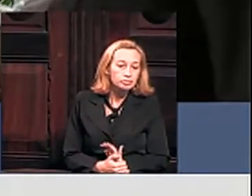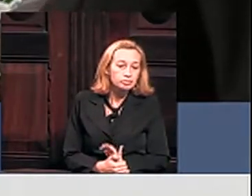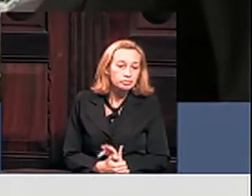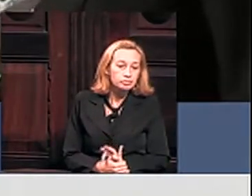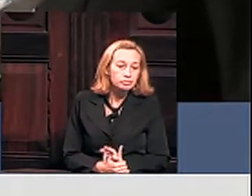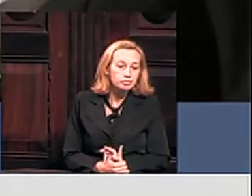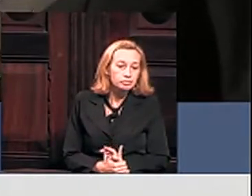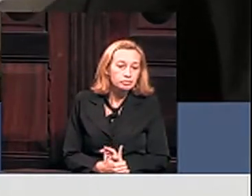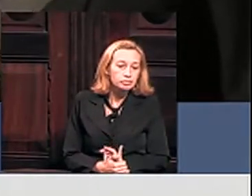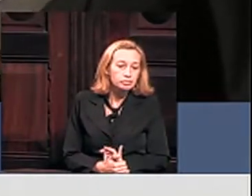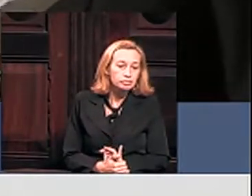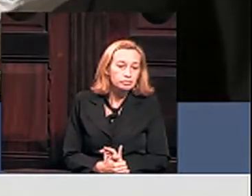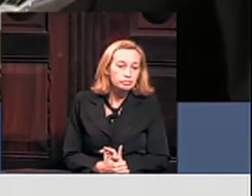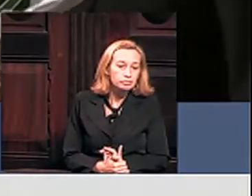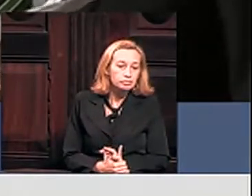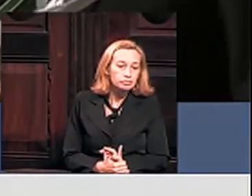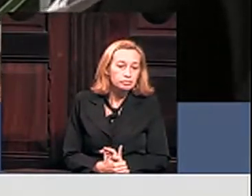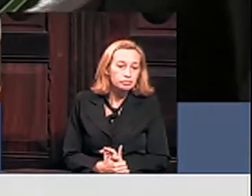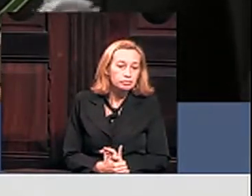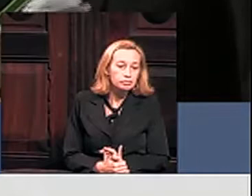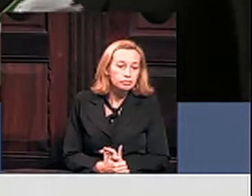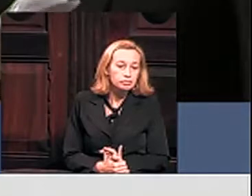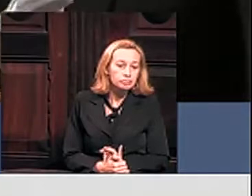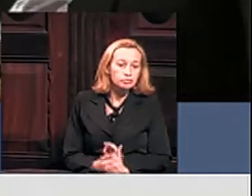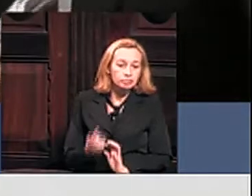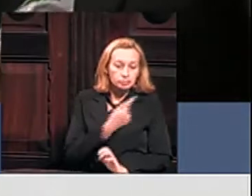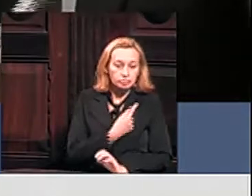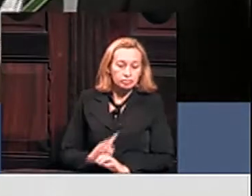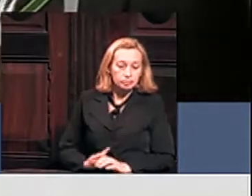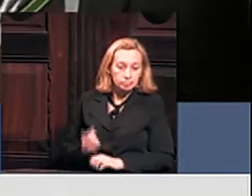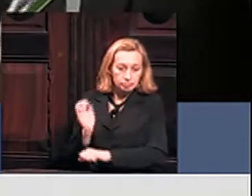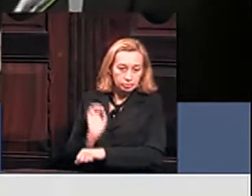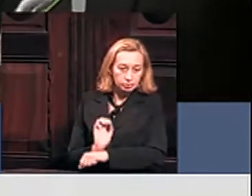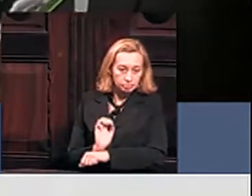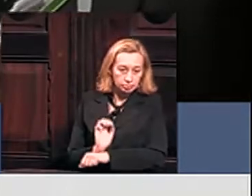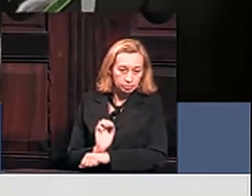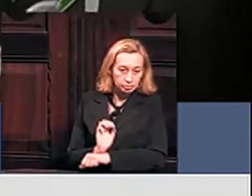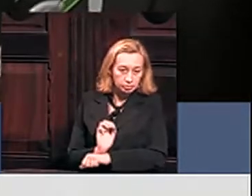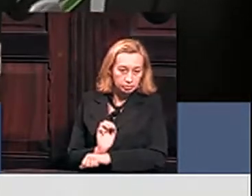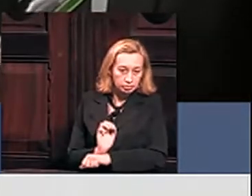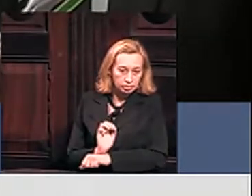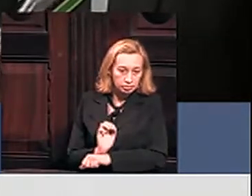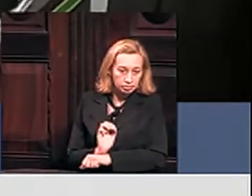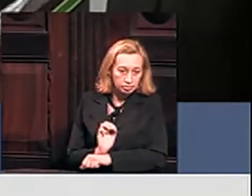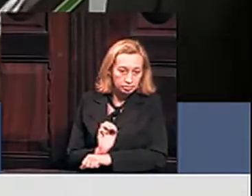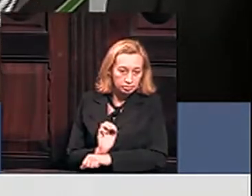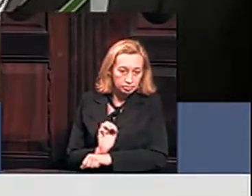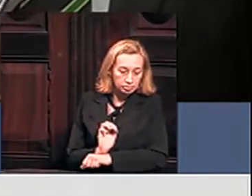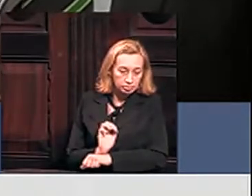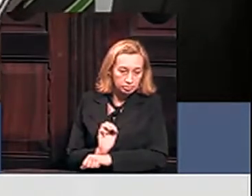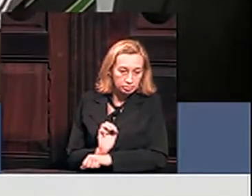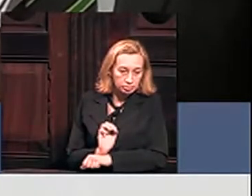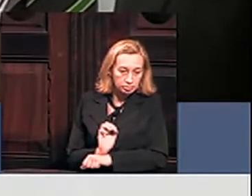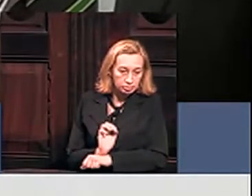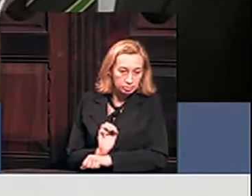Então, deputado... Fica o governo do Estado. Eu vou okay. Depois da redação. Fica o